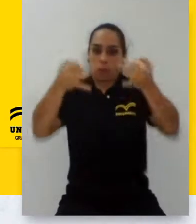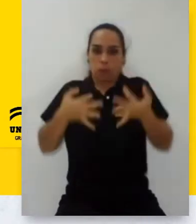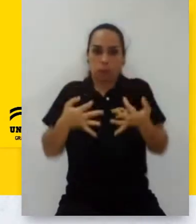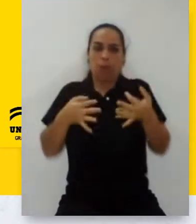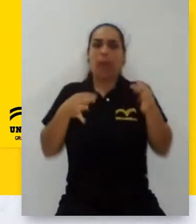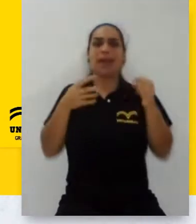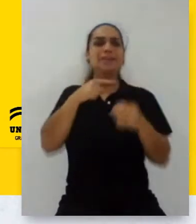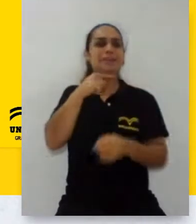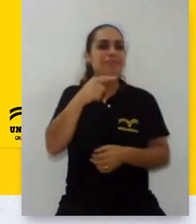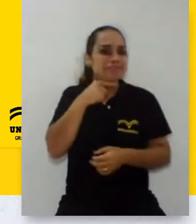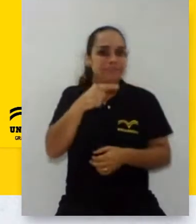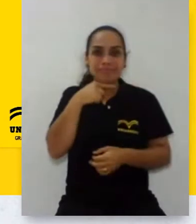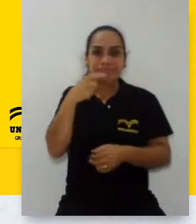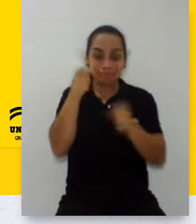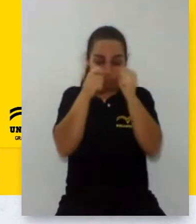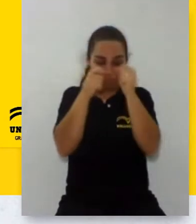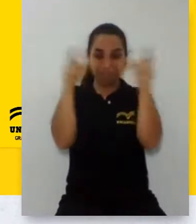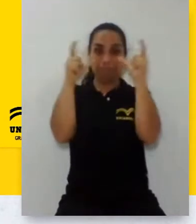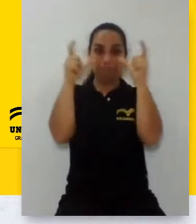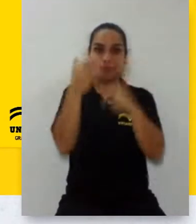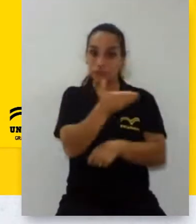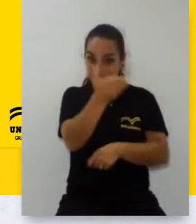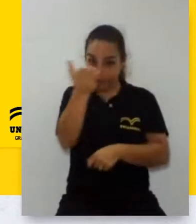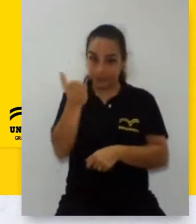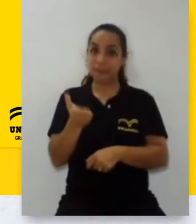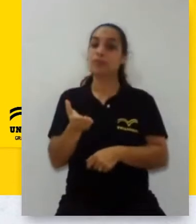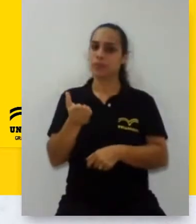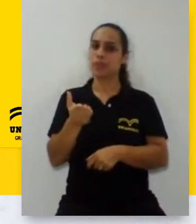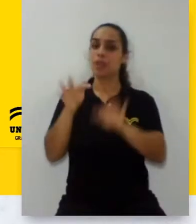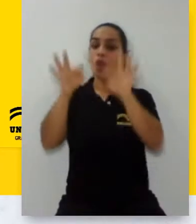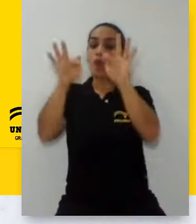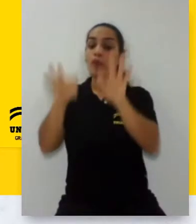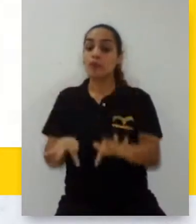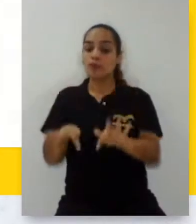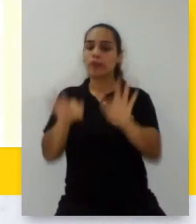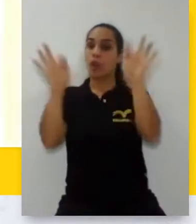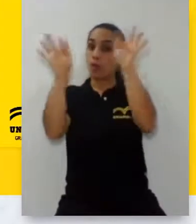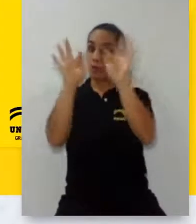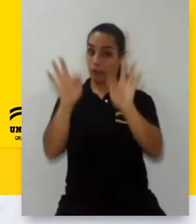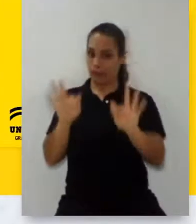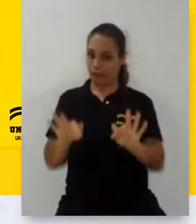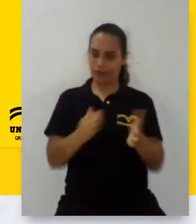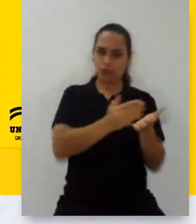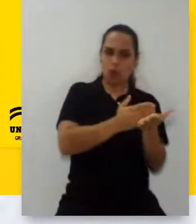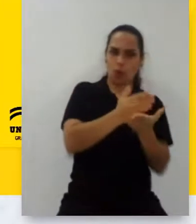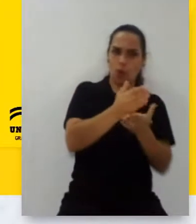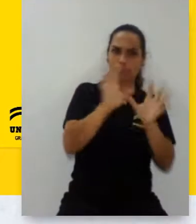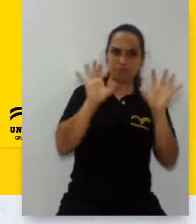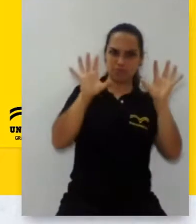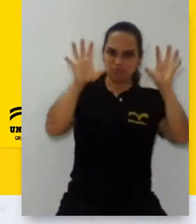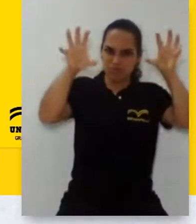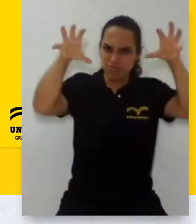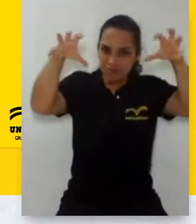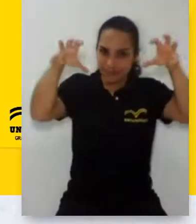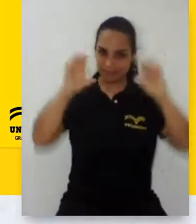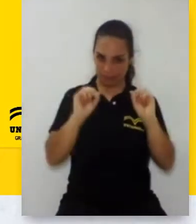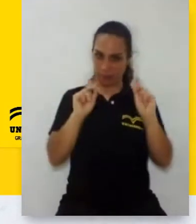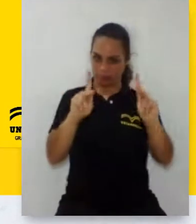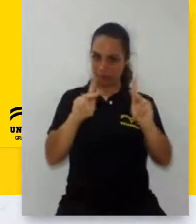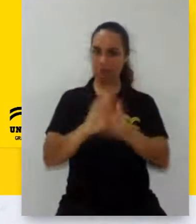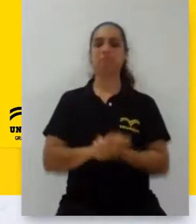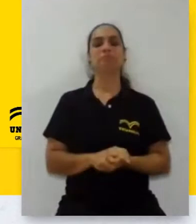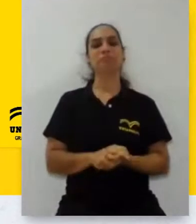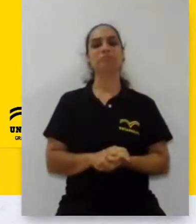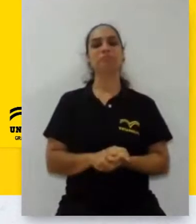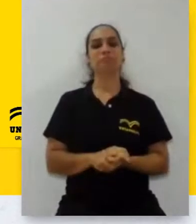final feliz hoje, tá? Mas o filme de terror começa assim. Ainda seguindo nessa lógica, eu quero dizer